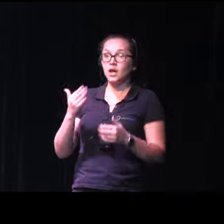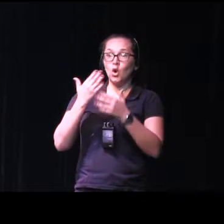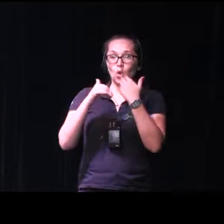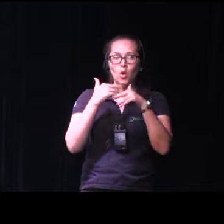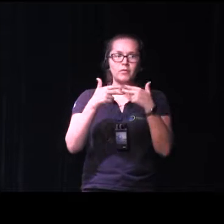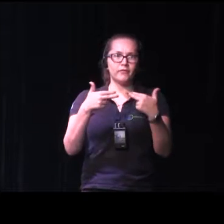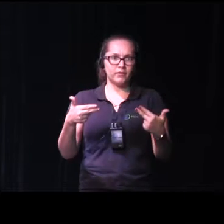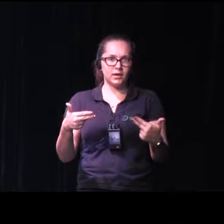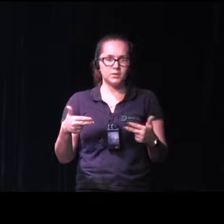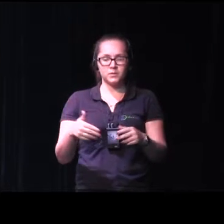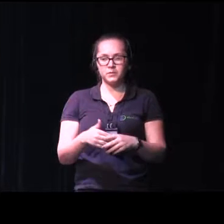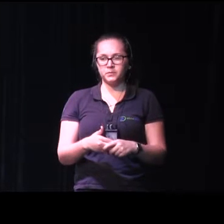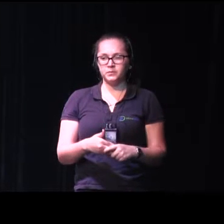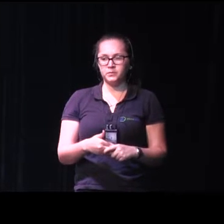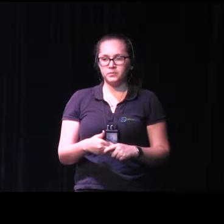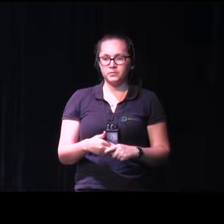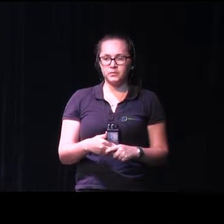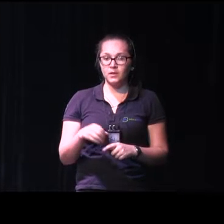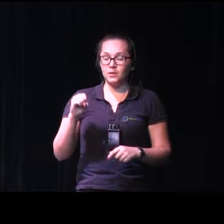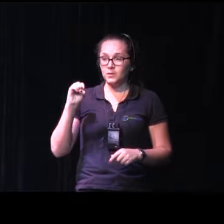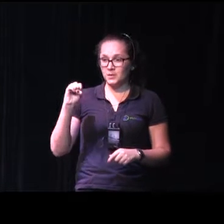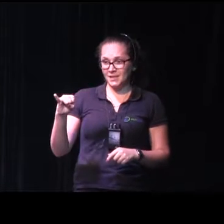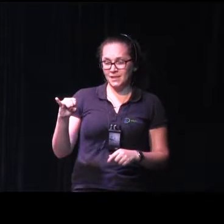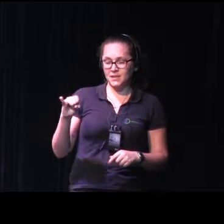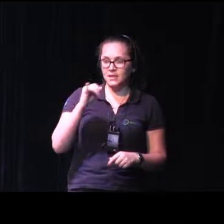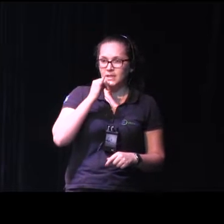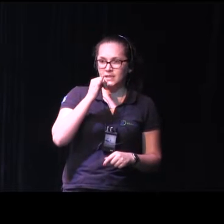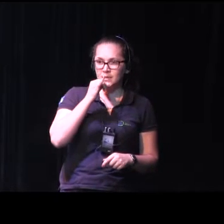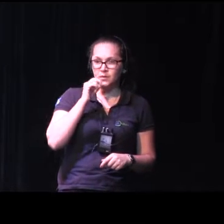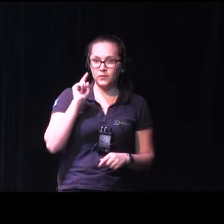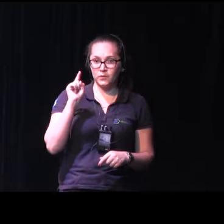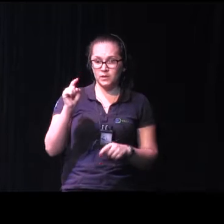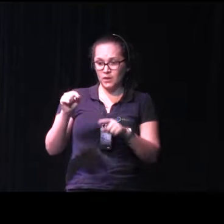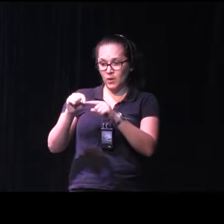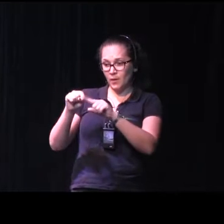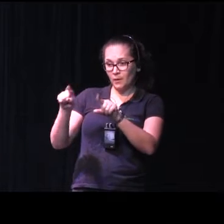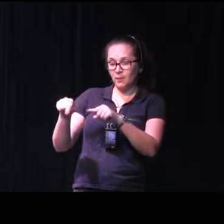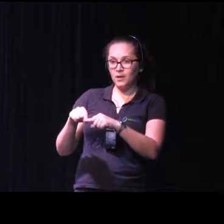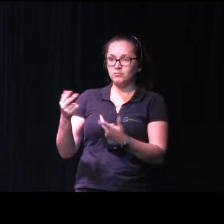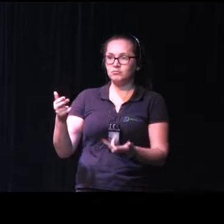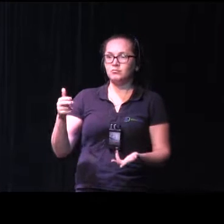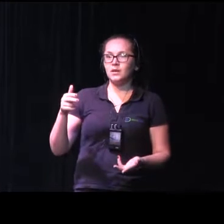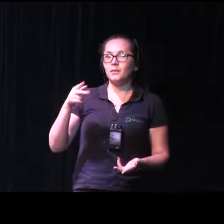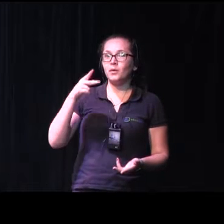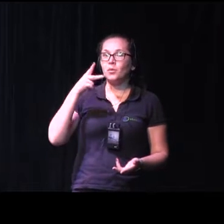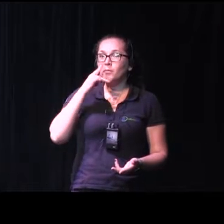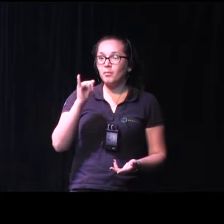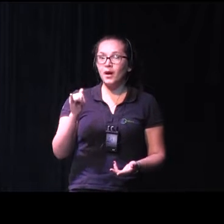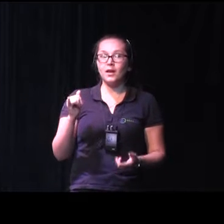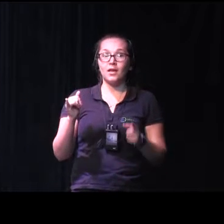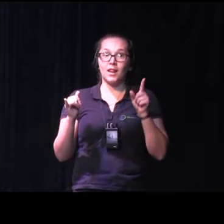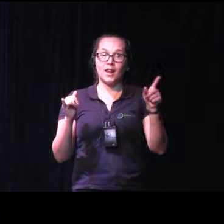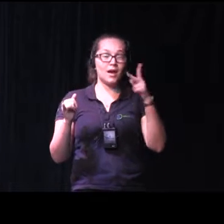os responsáveis para que a criança coma, etc. Então, se